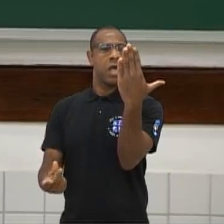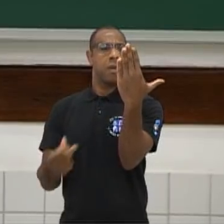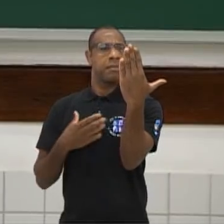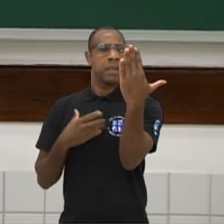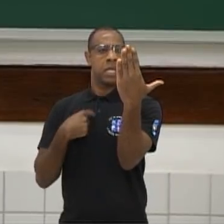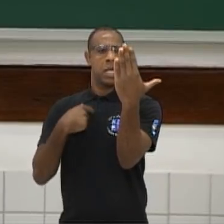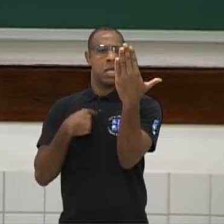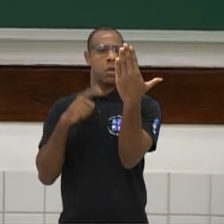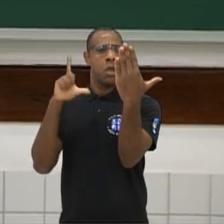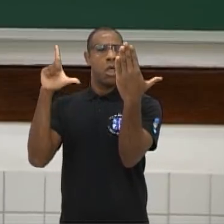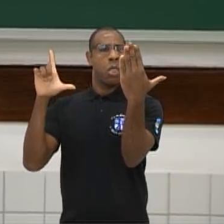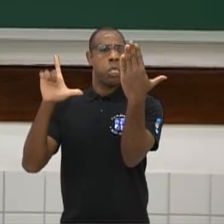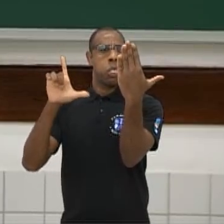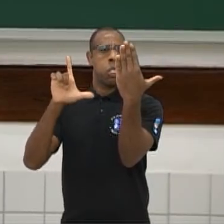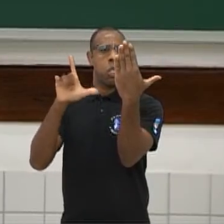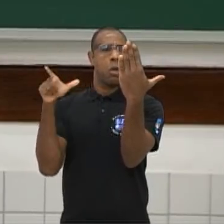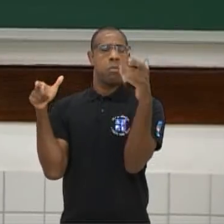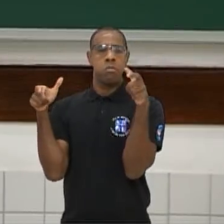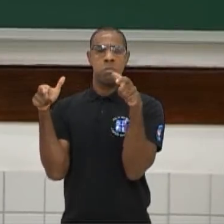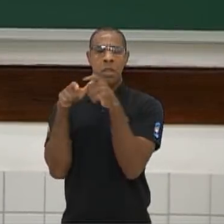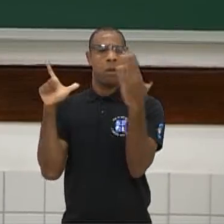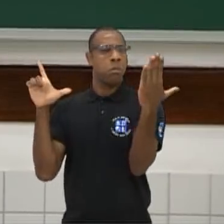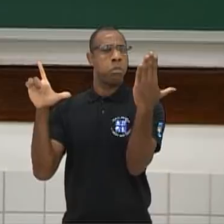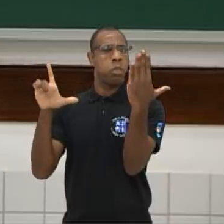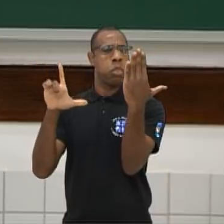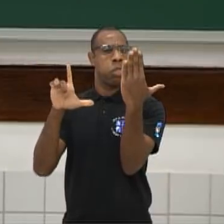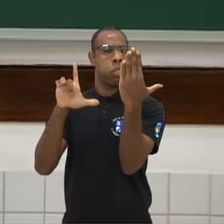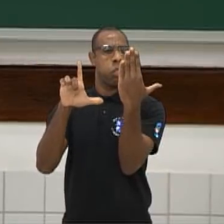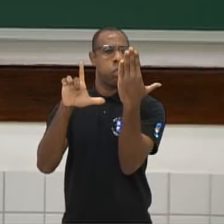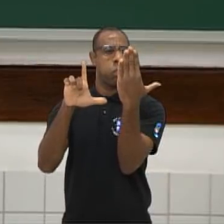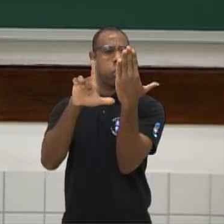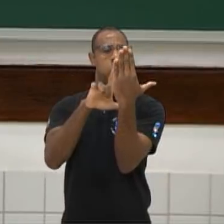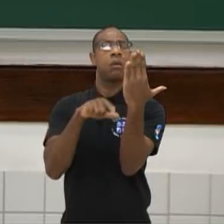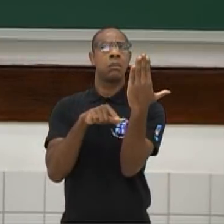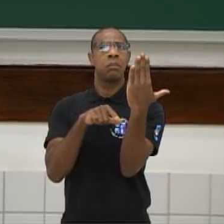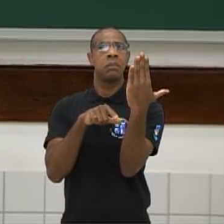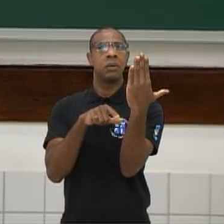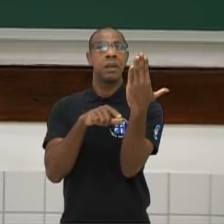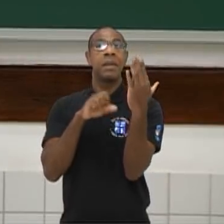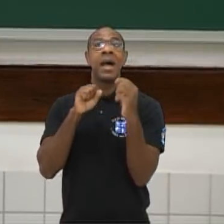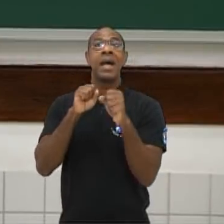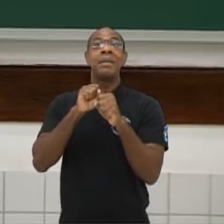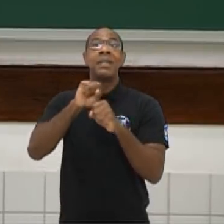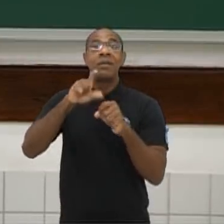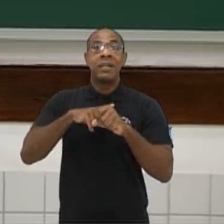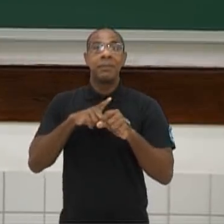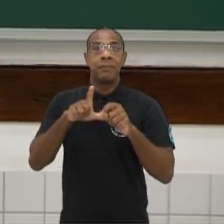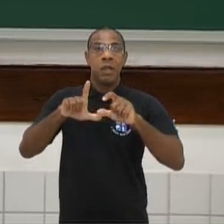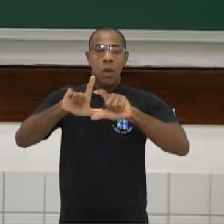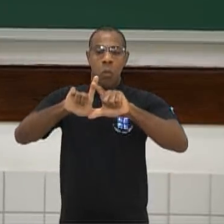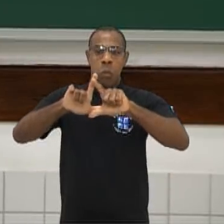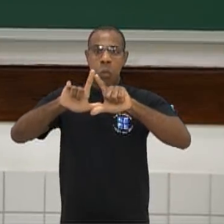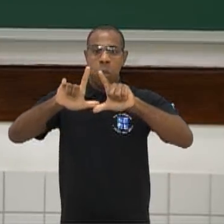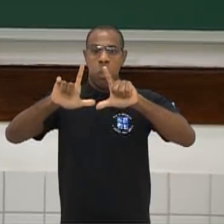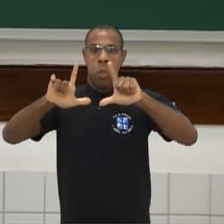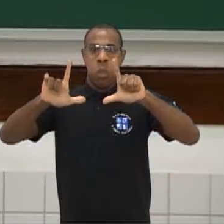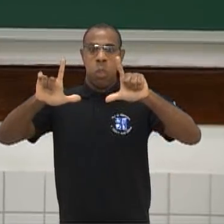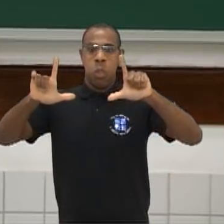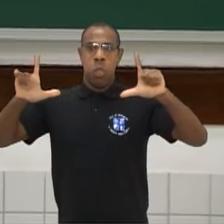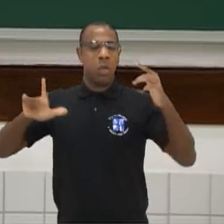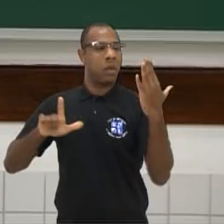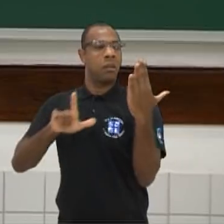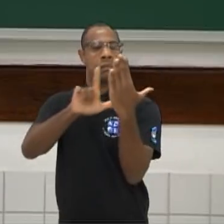menor. Agora, se você pegasse aquele contexto e você ampliasse, você desse um zoom, você ia conseguir se ver